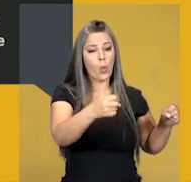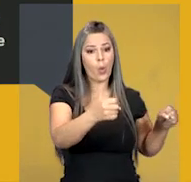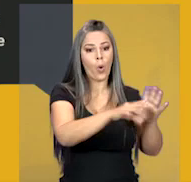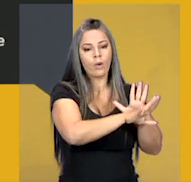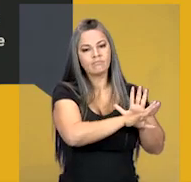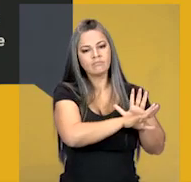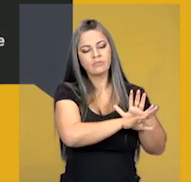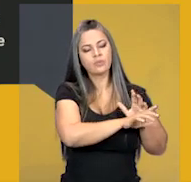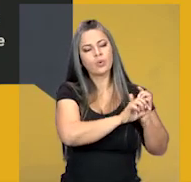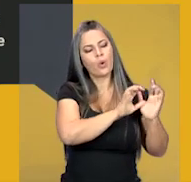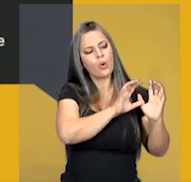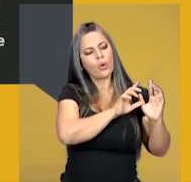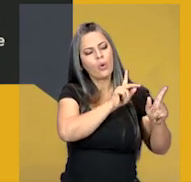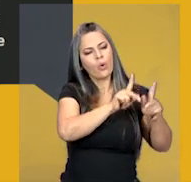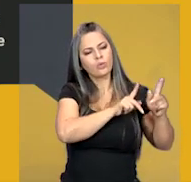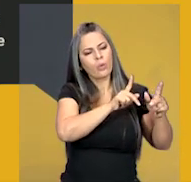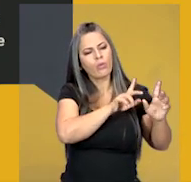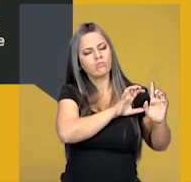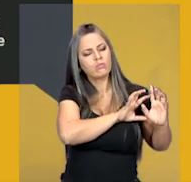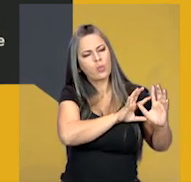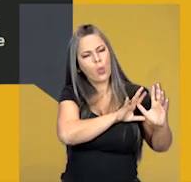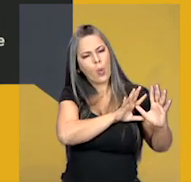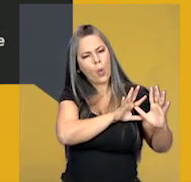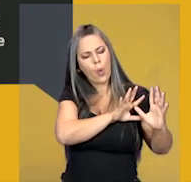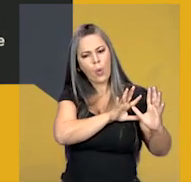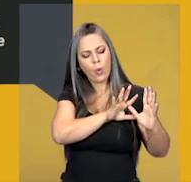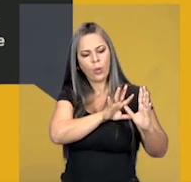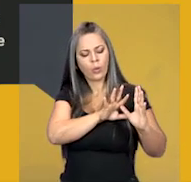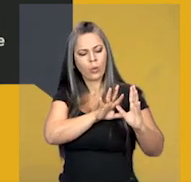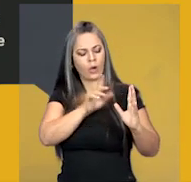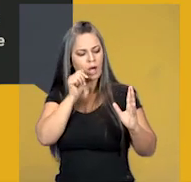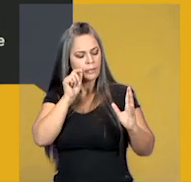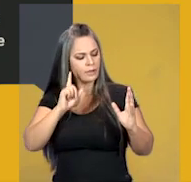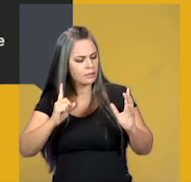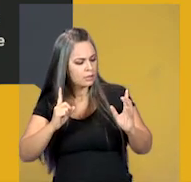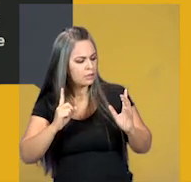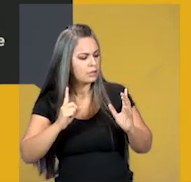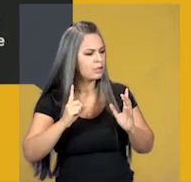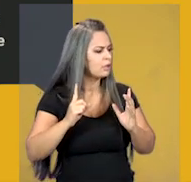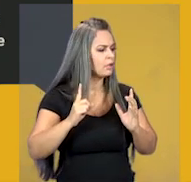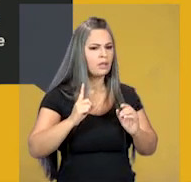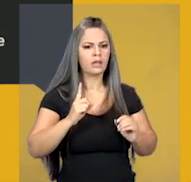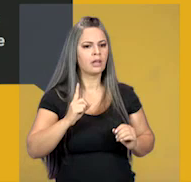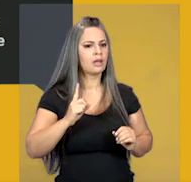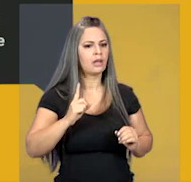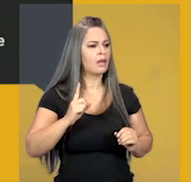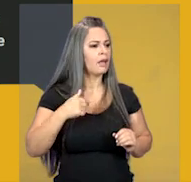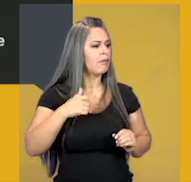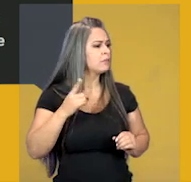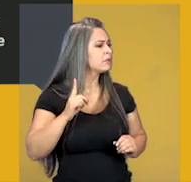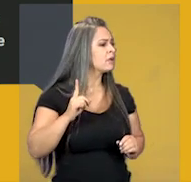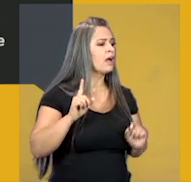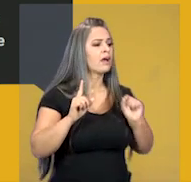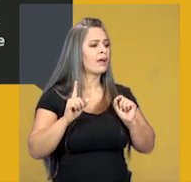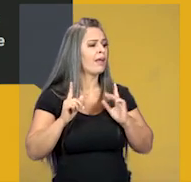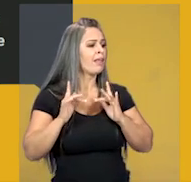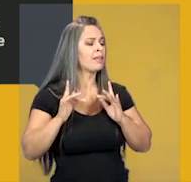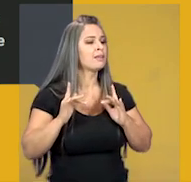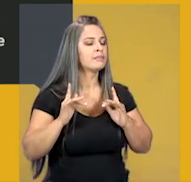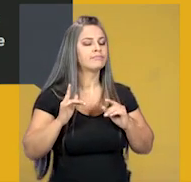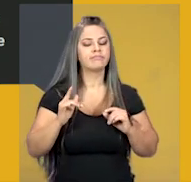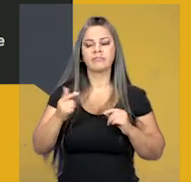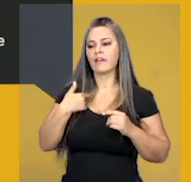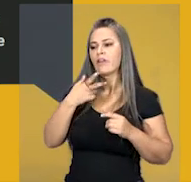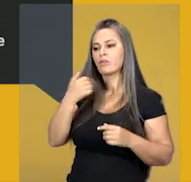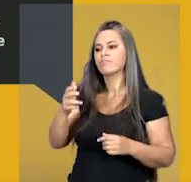taba, Itajibá não estava entre eles. Potira foi informada que seu marido morreu lutando bravamente. Ao receber